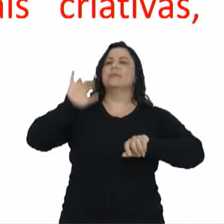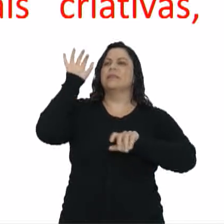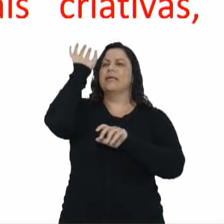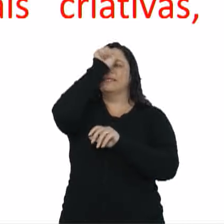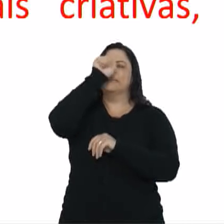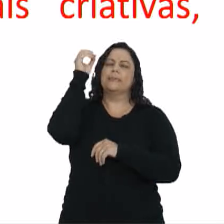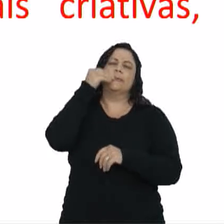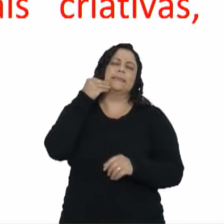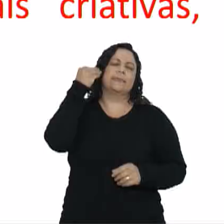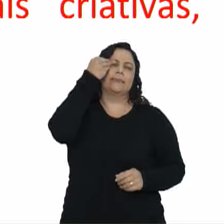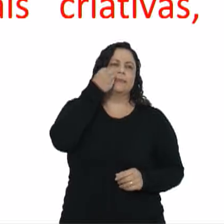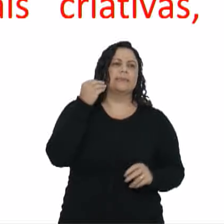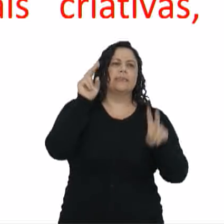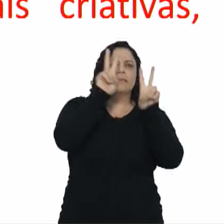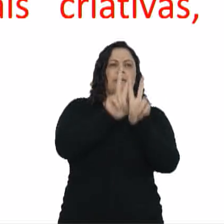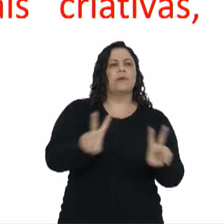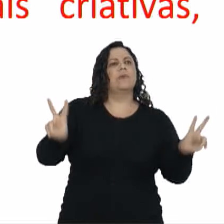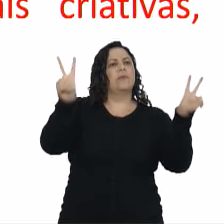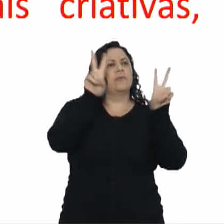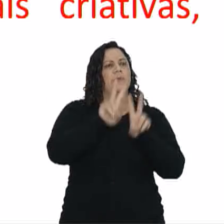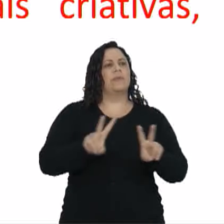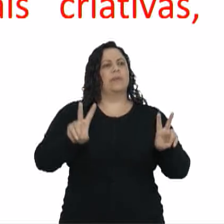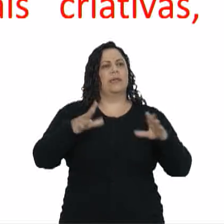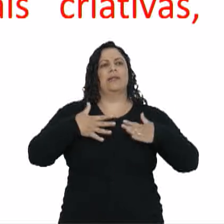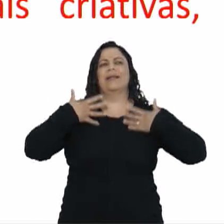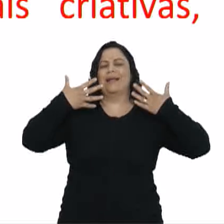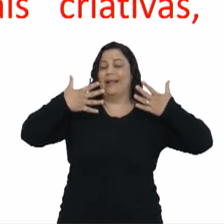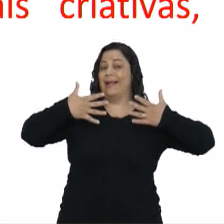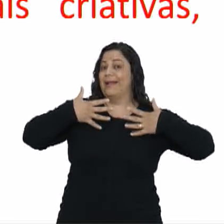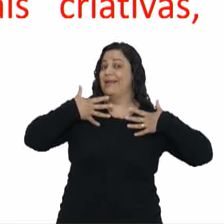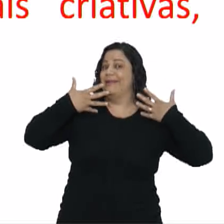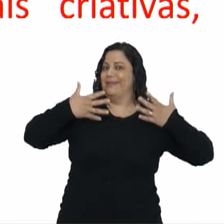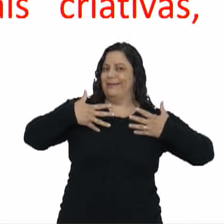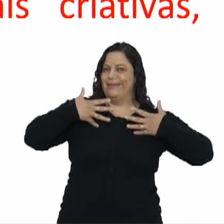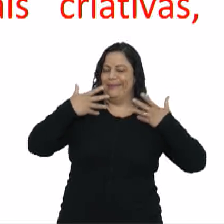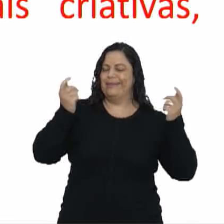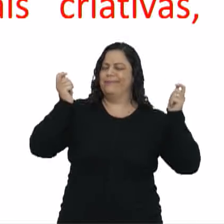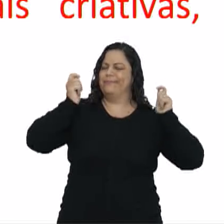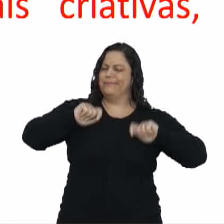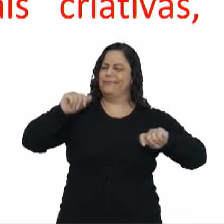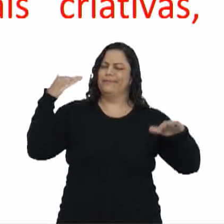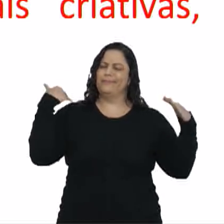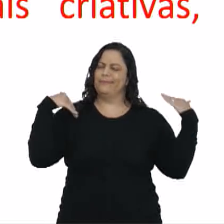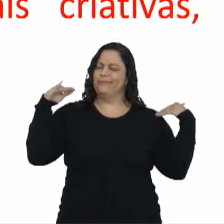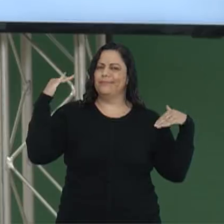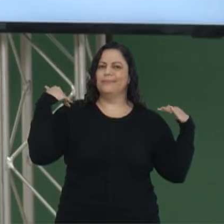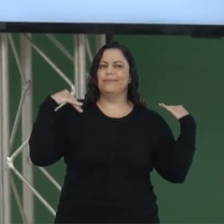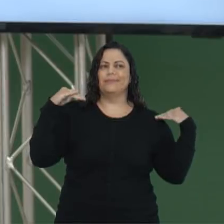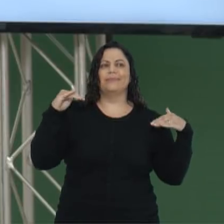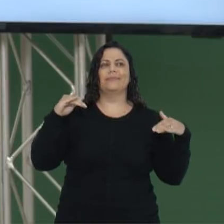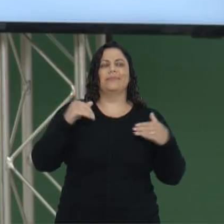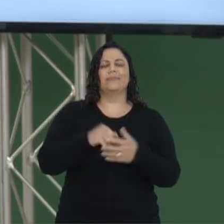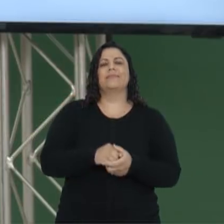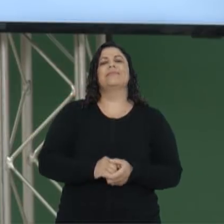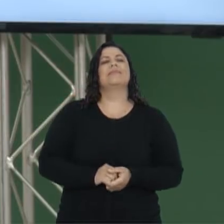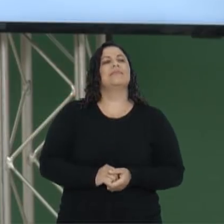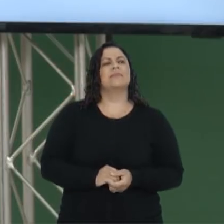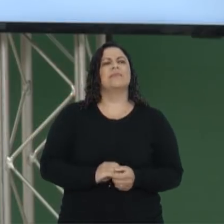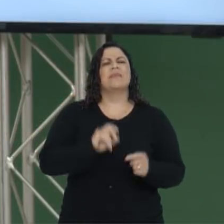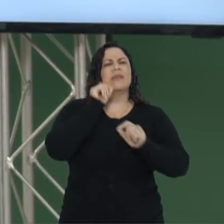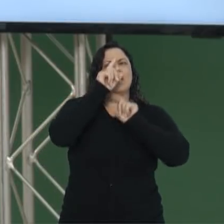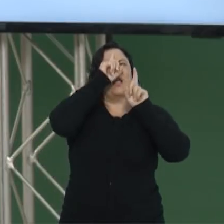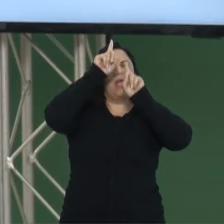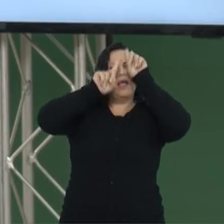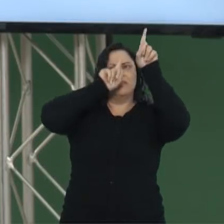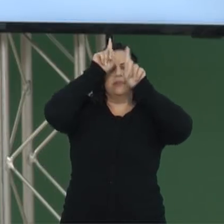conhecimento ocasionado pelo estudo e a alegria proporcionada pelo lazer. O que a gente tem aqui, gente? A ideia do